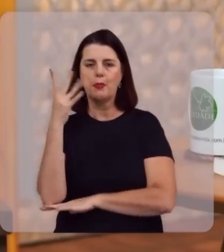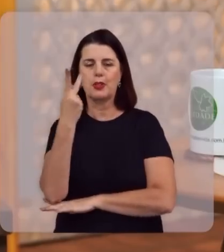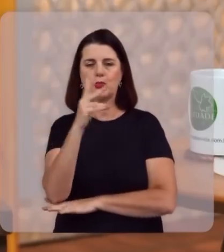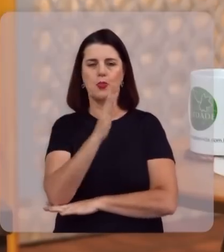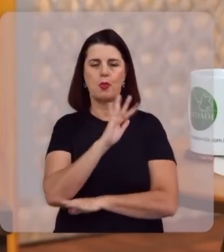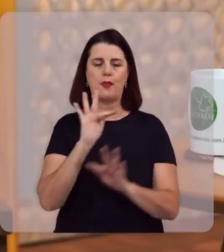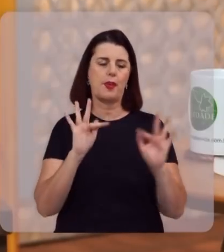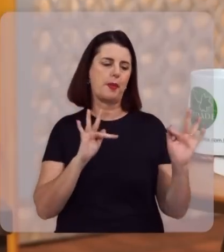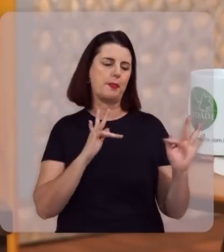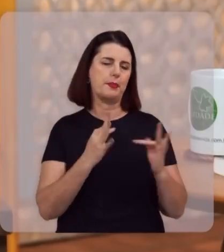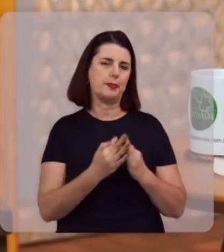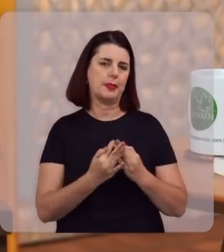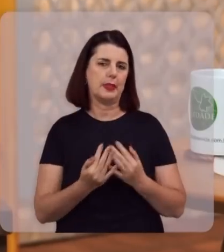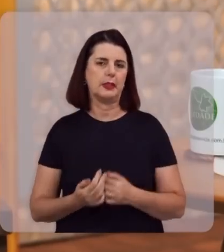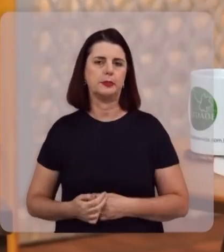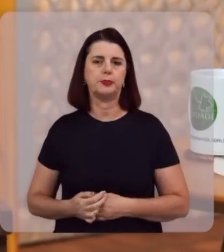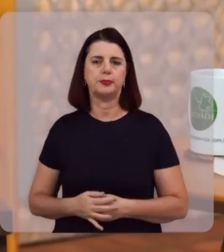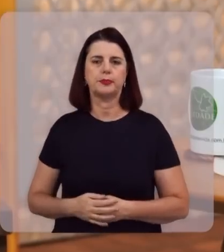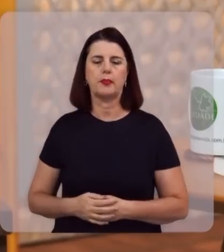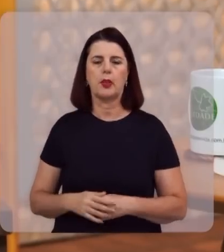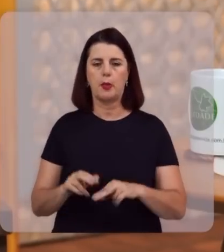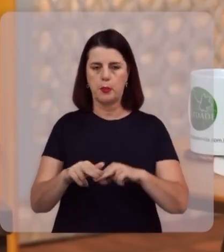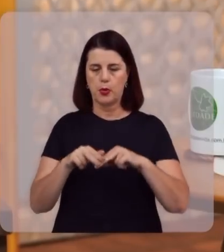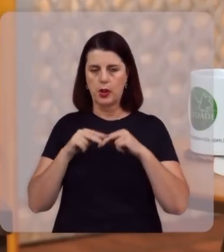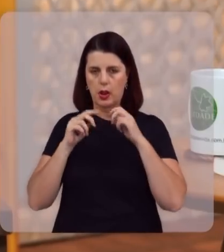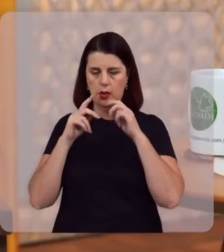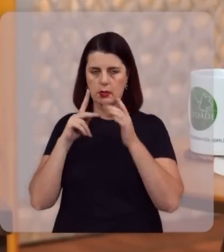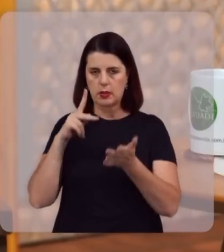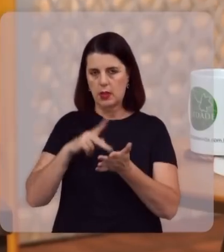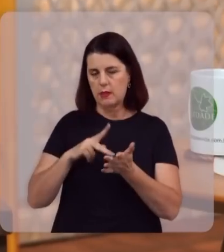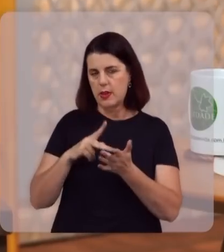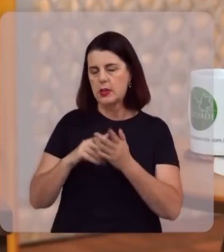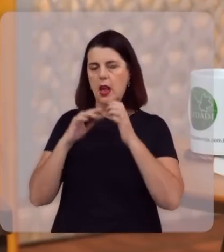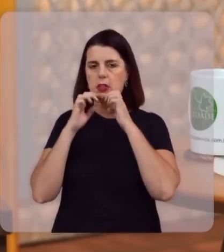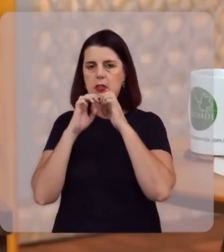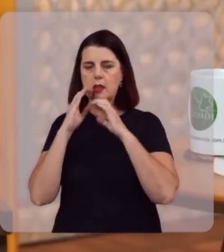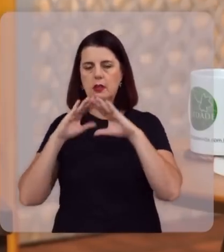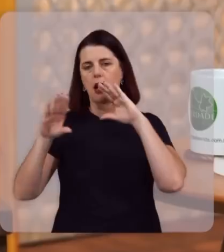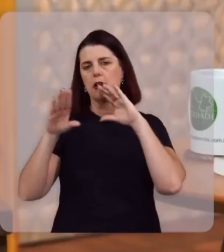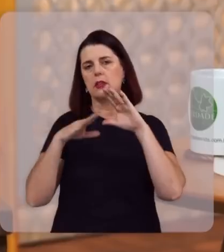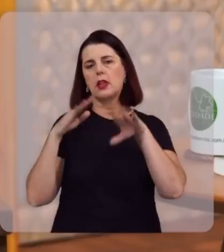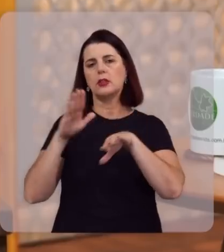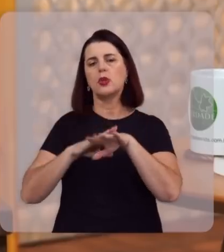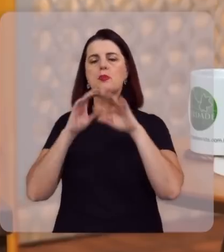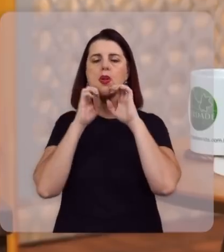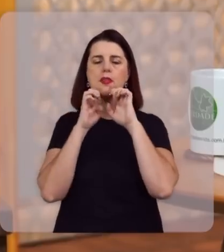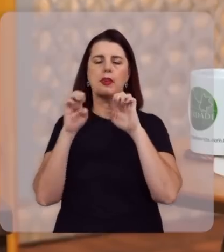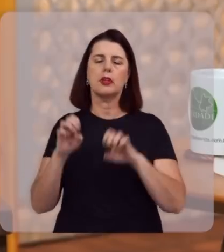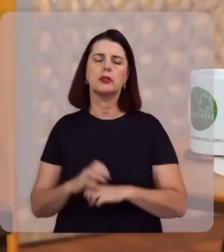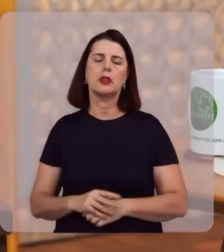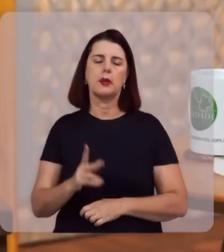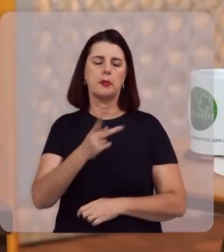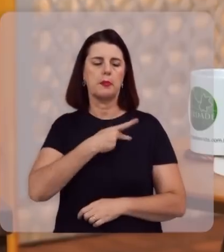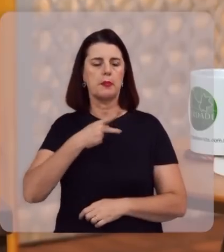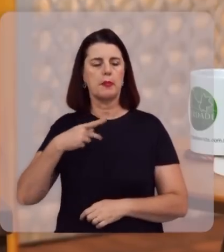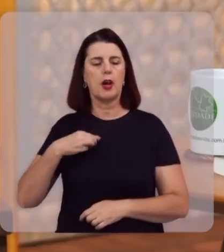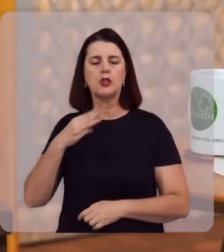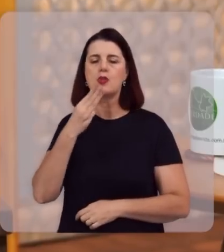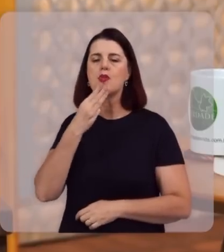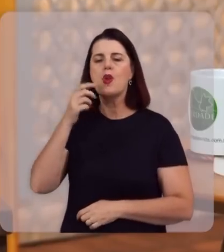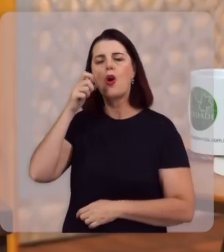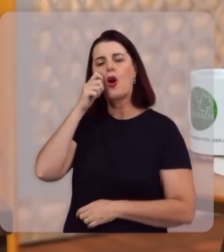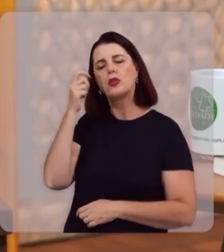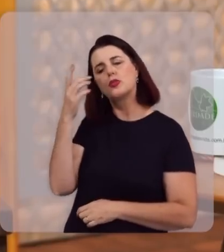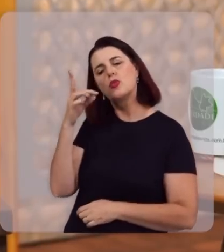ambiente junto da sua família a partir das verdades cantadas sobre o Evangelho. Pastor